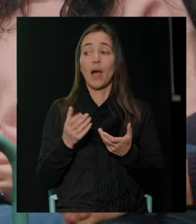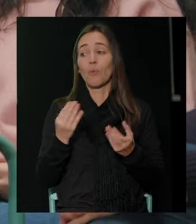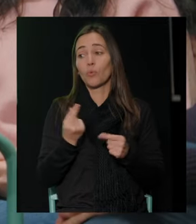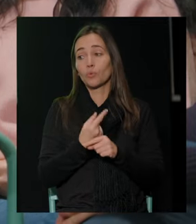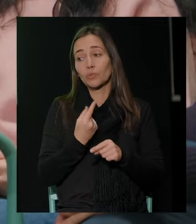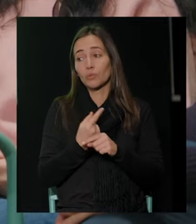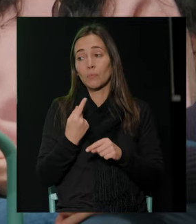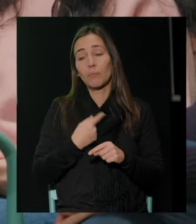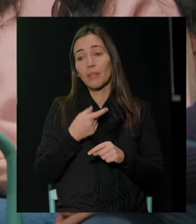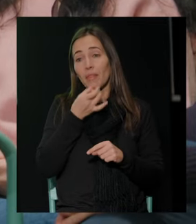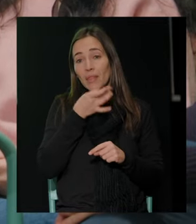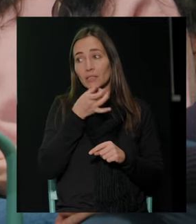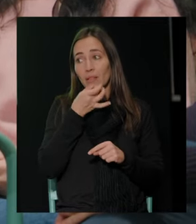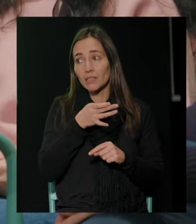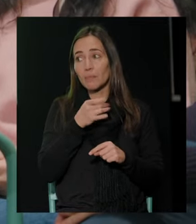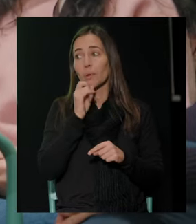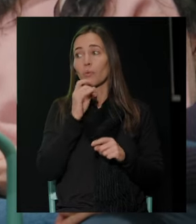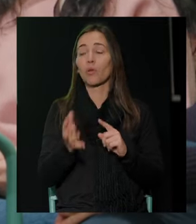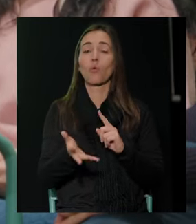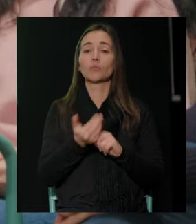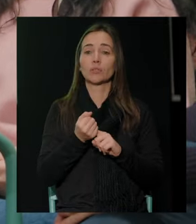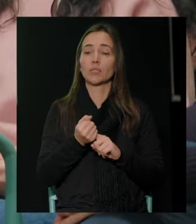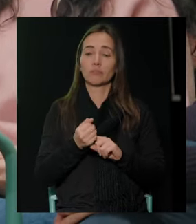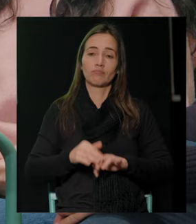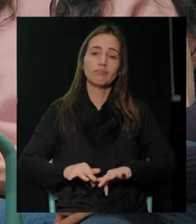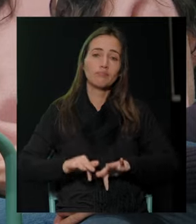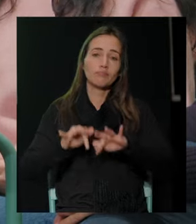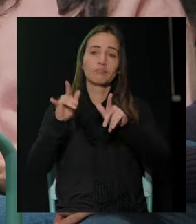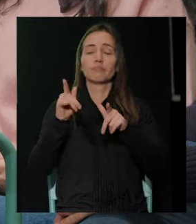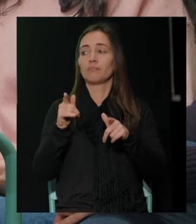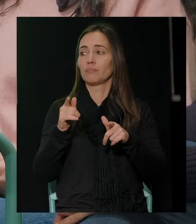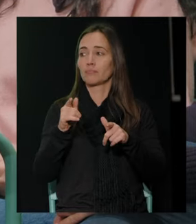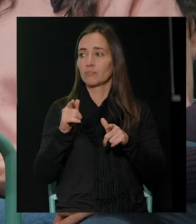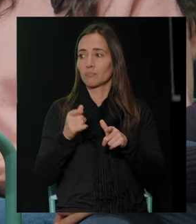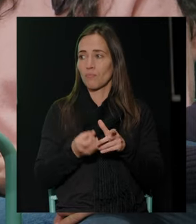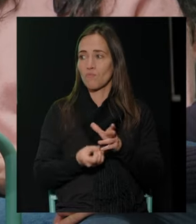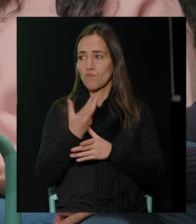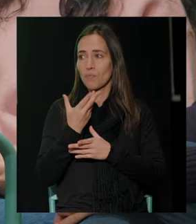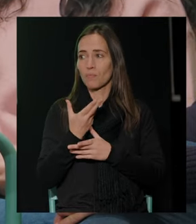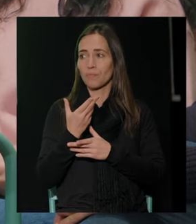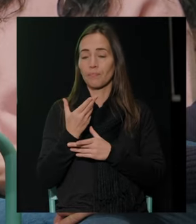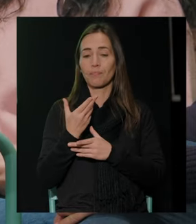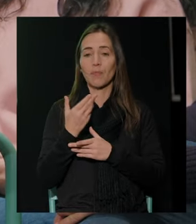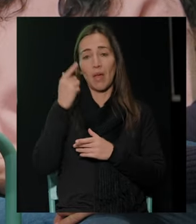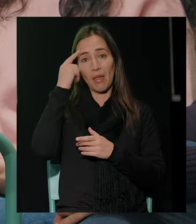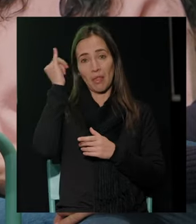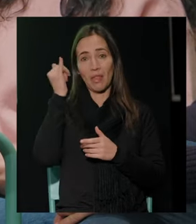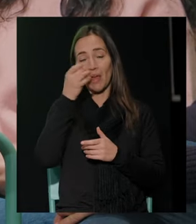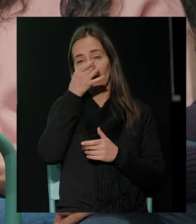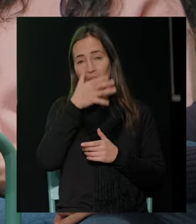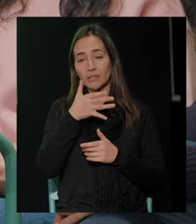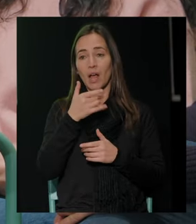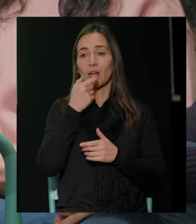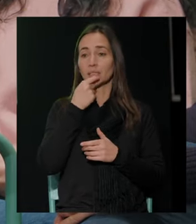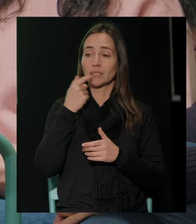ceder para conseguir florescer, né, enquanto espécie, florescer até enquanto indivíduo. E esta ideia de fragilidade, pelo menos desde o